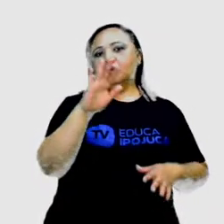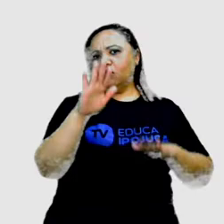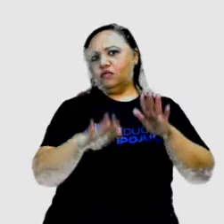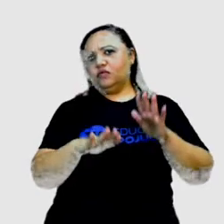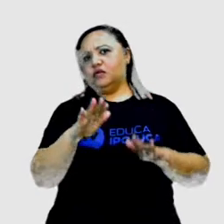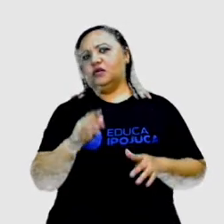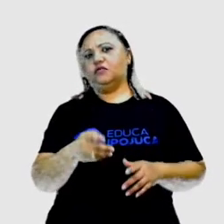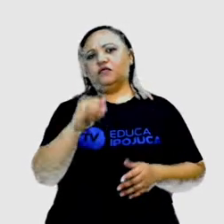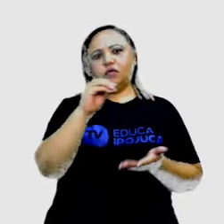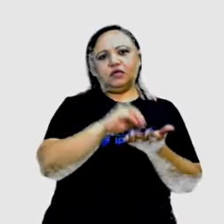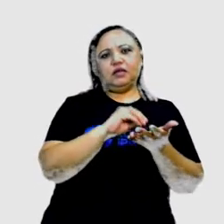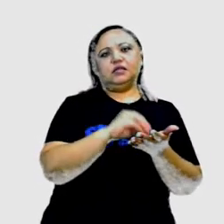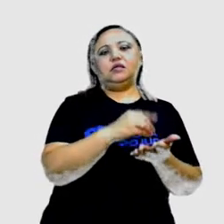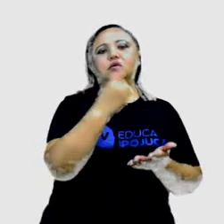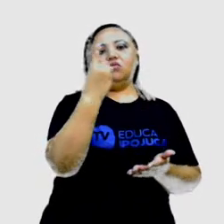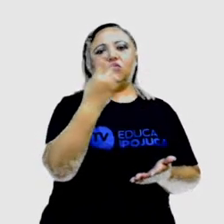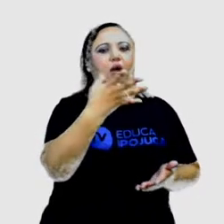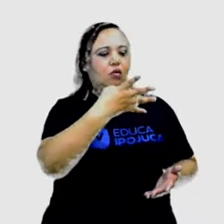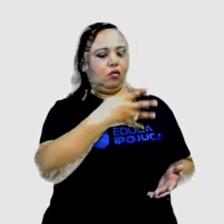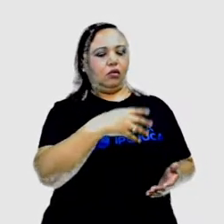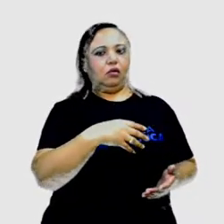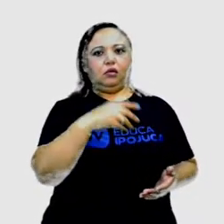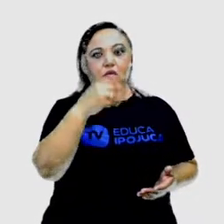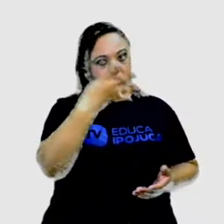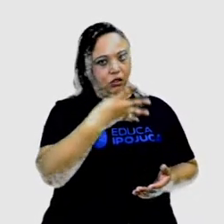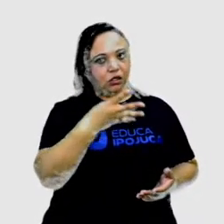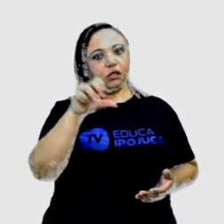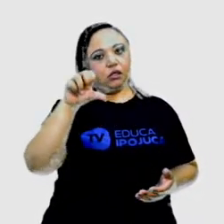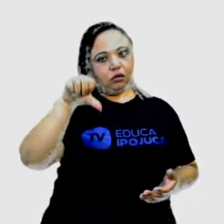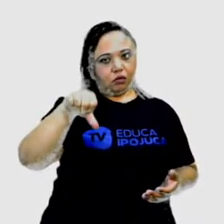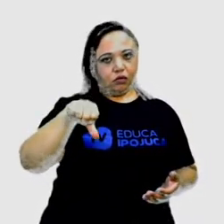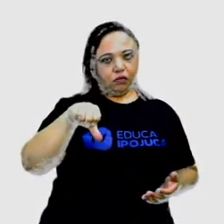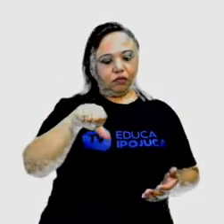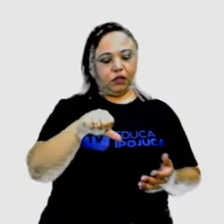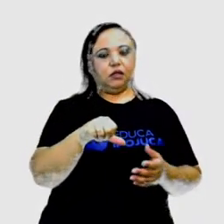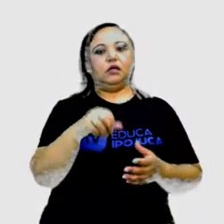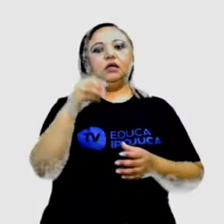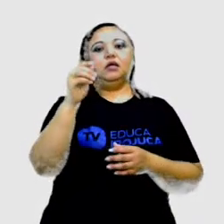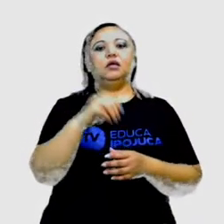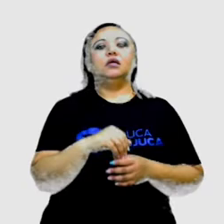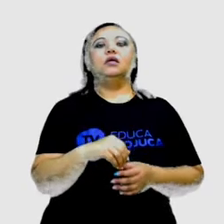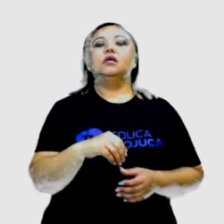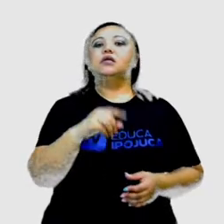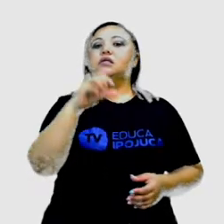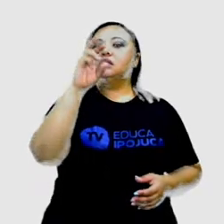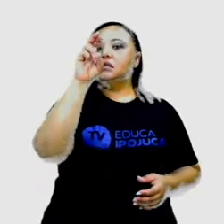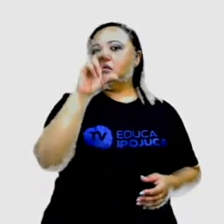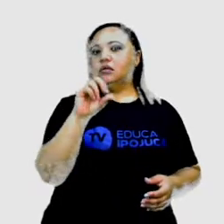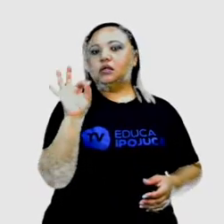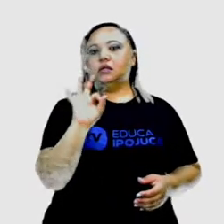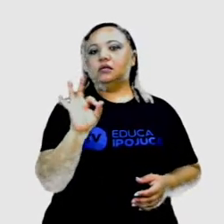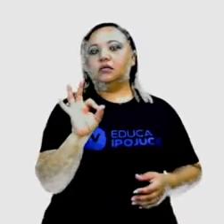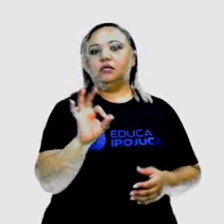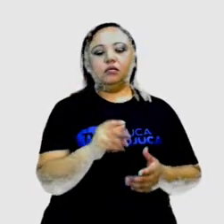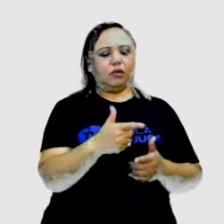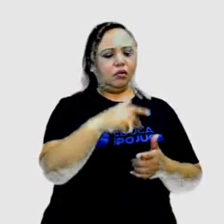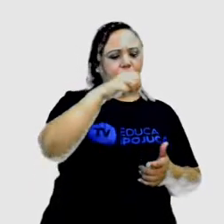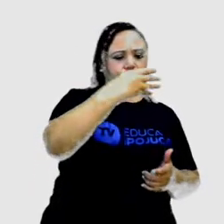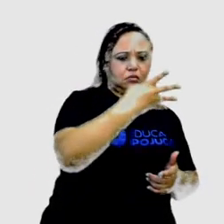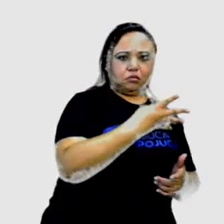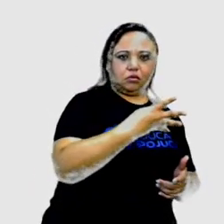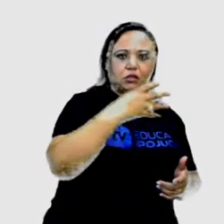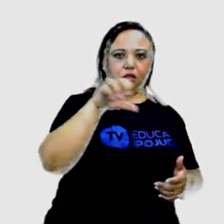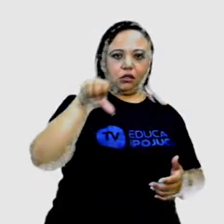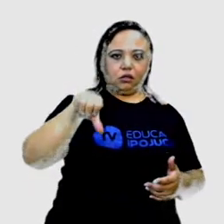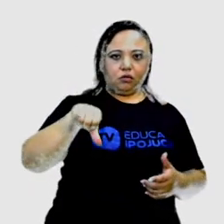bolas. Será que dava para repartir ainda? Resposta: dá sim. Só organizar